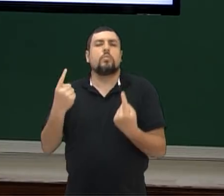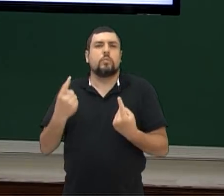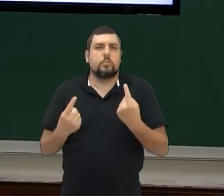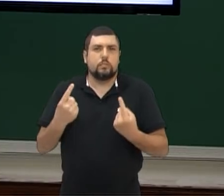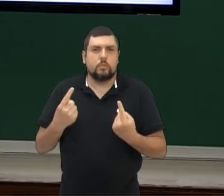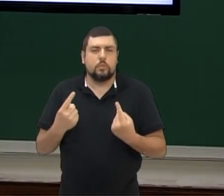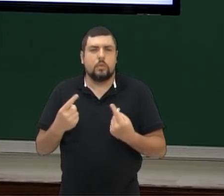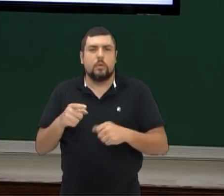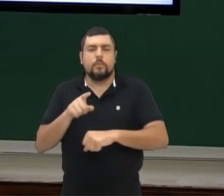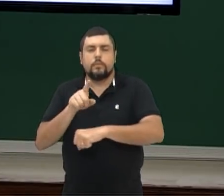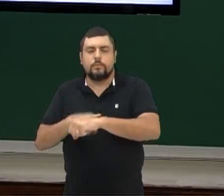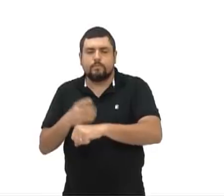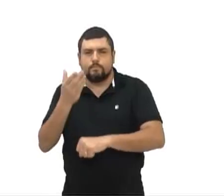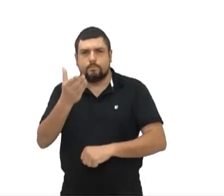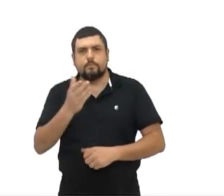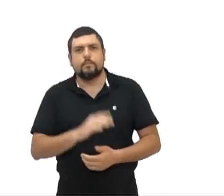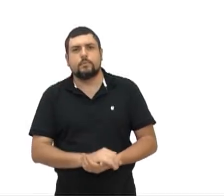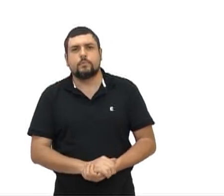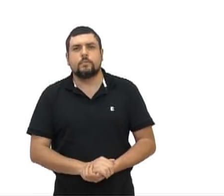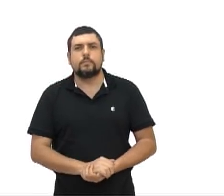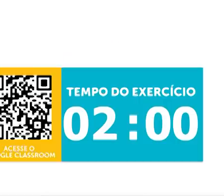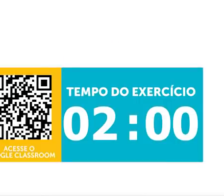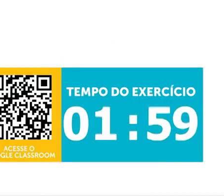imagem? Tempo para identificar.